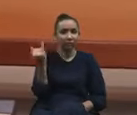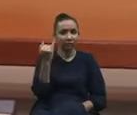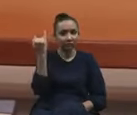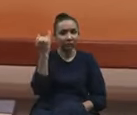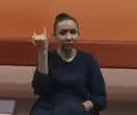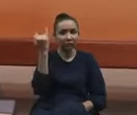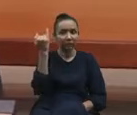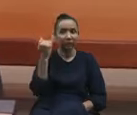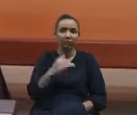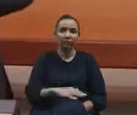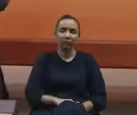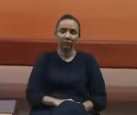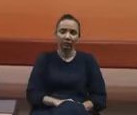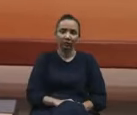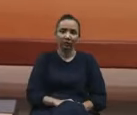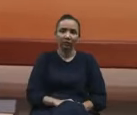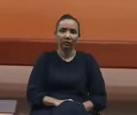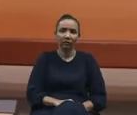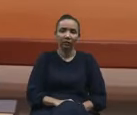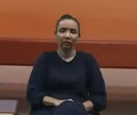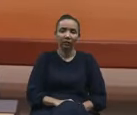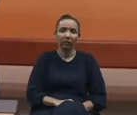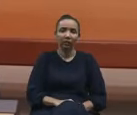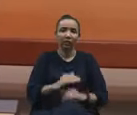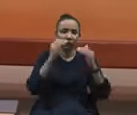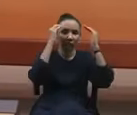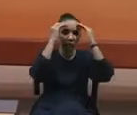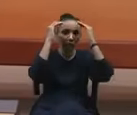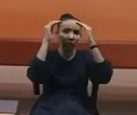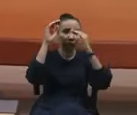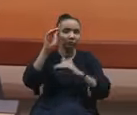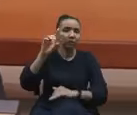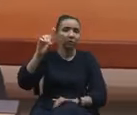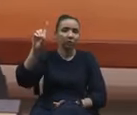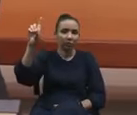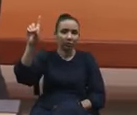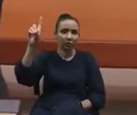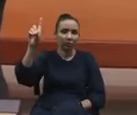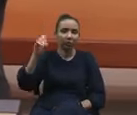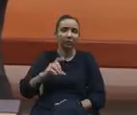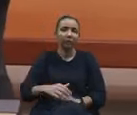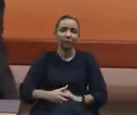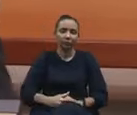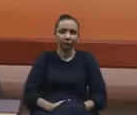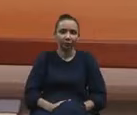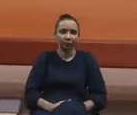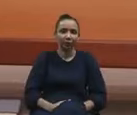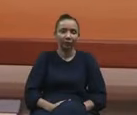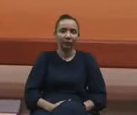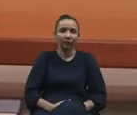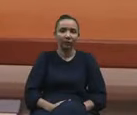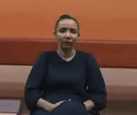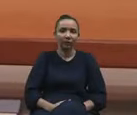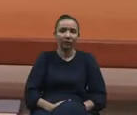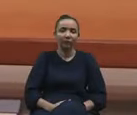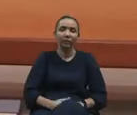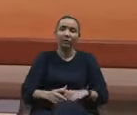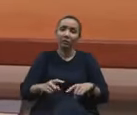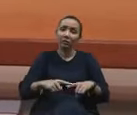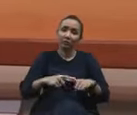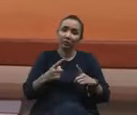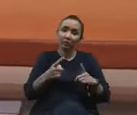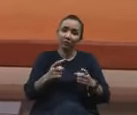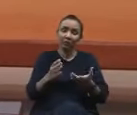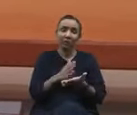carne e na carne você não vai passar nunca para o sobrenatural tem muito crente na igreja que não crê em